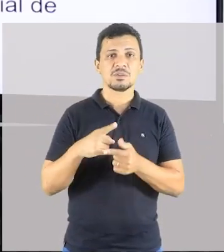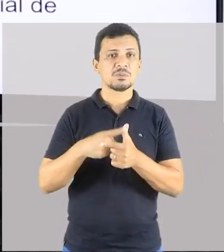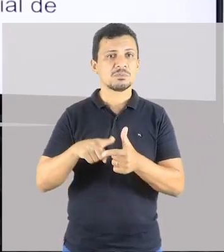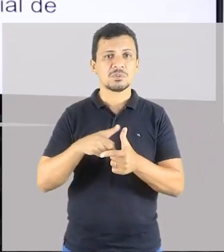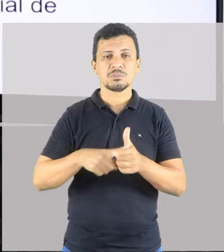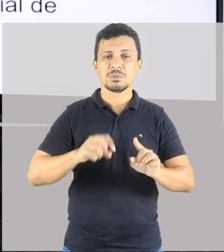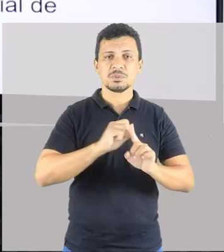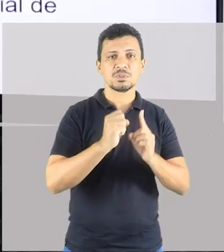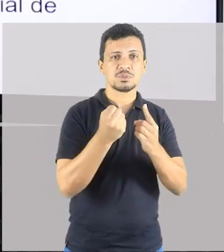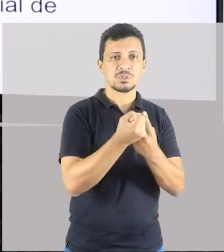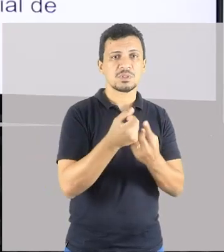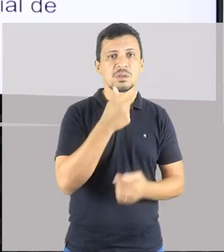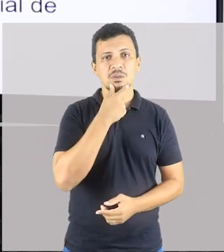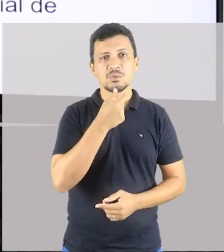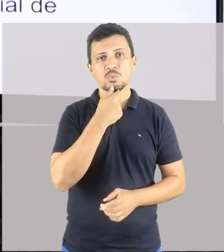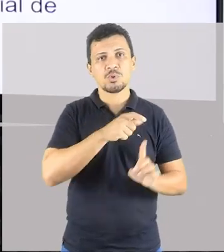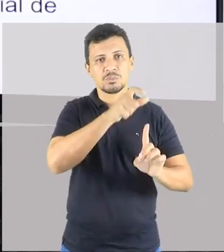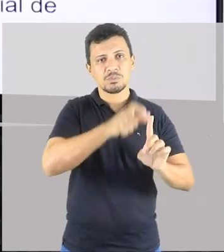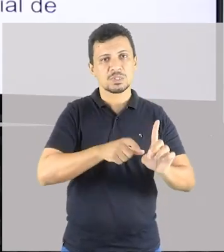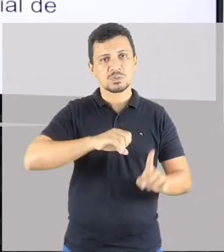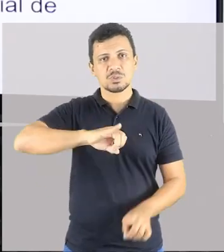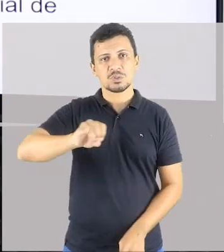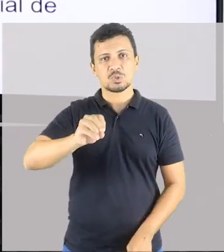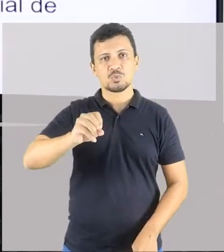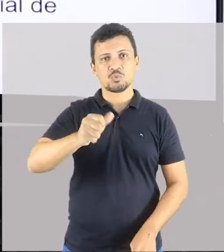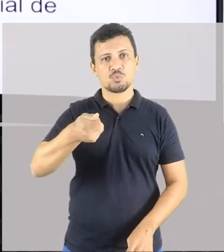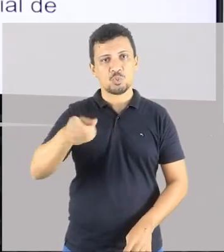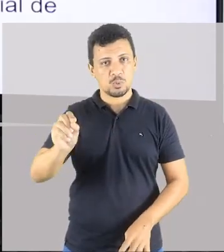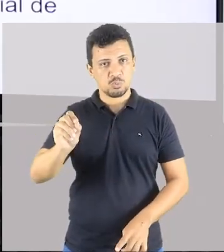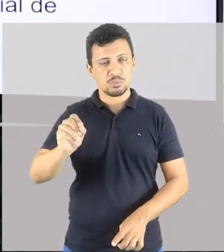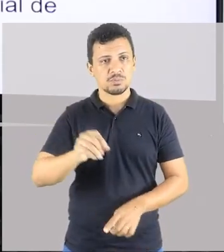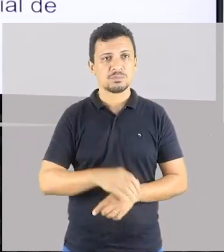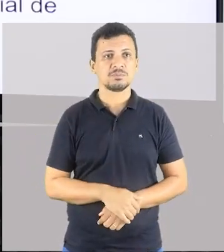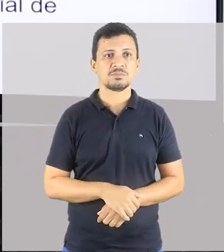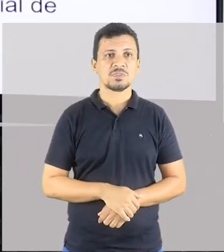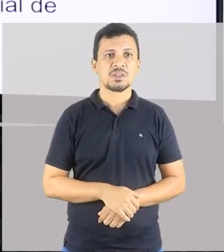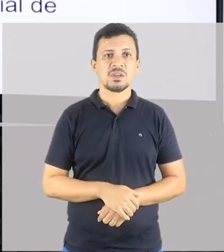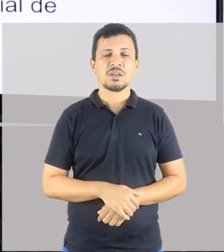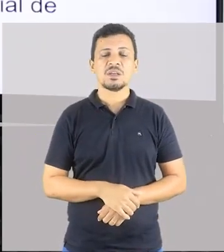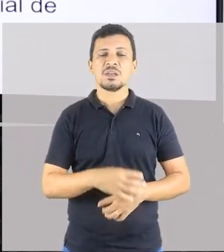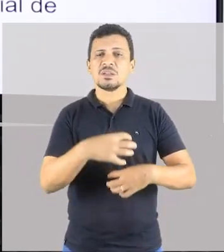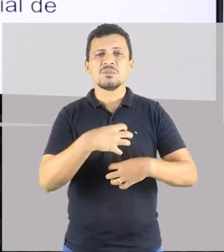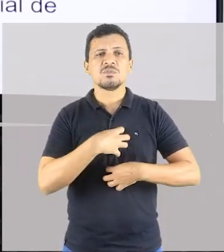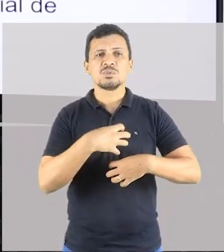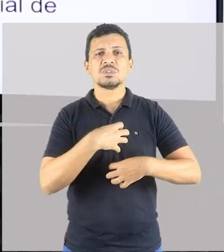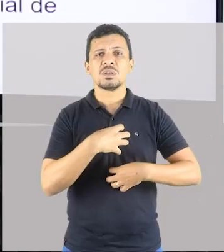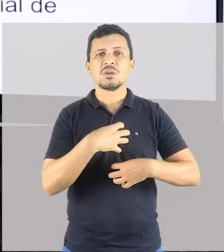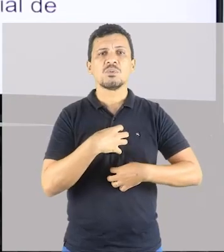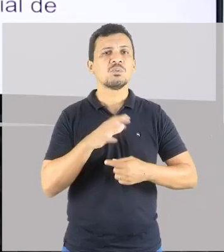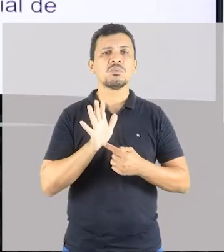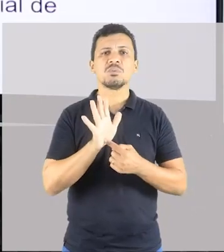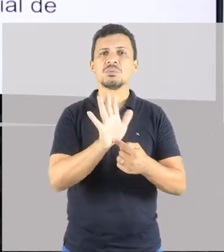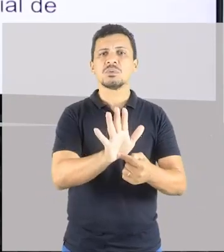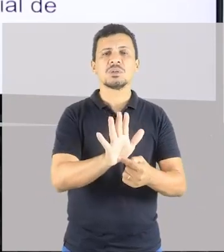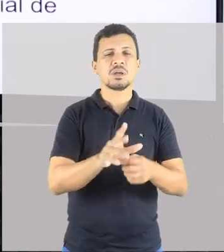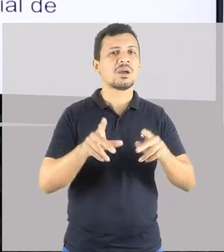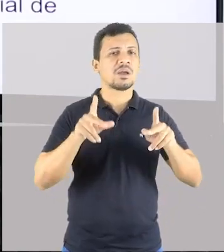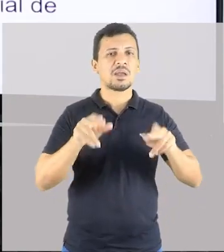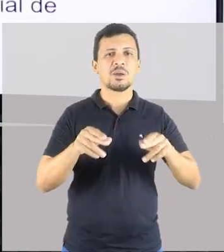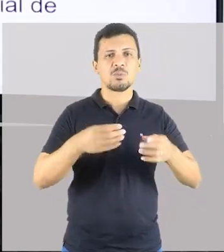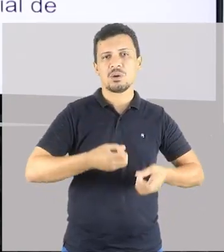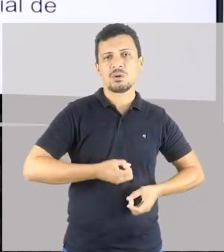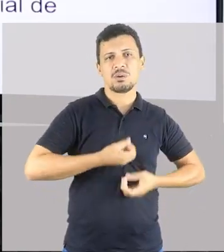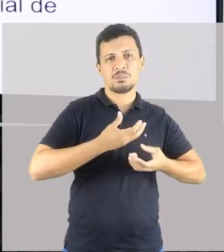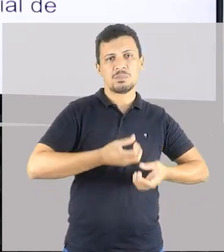sociais do João Gostoso, né? No caso, a função expressiva é a mesma função chamada de função